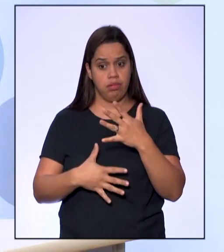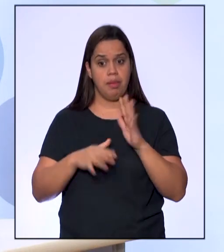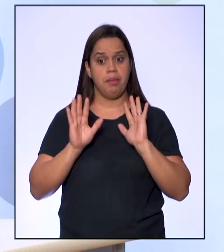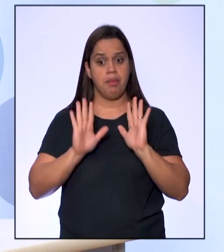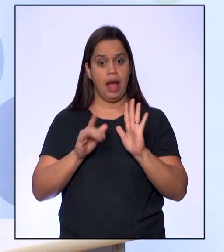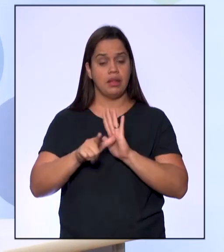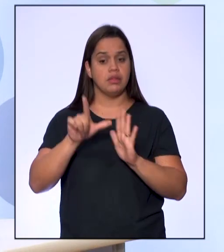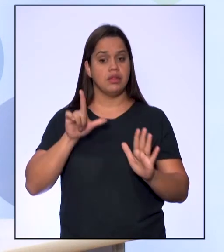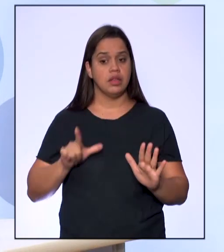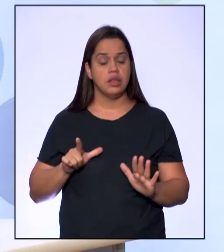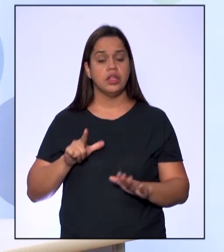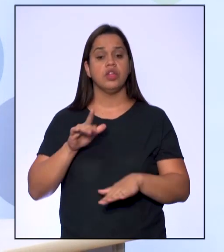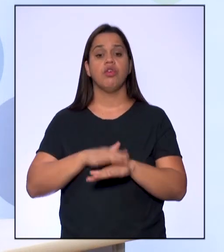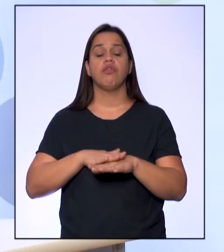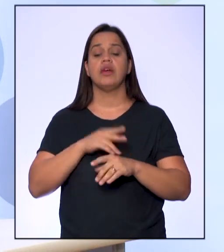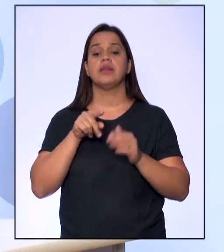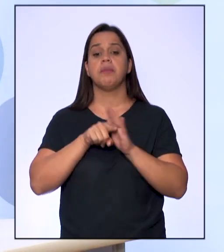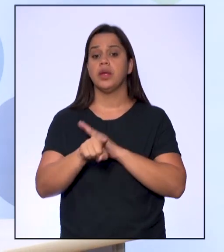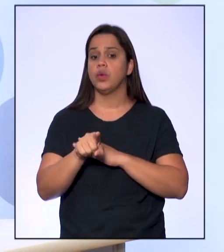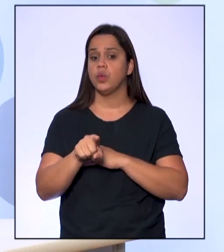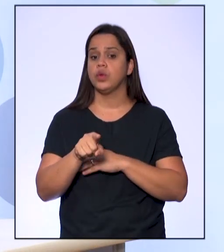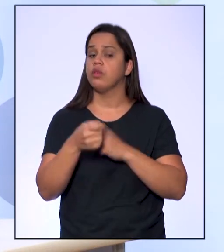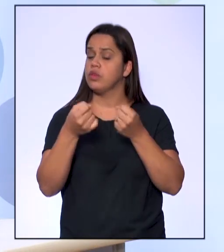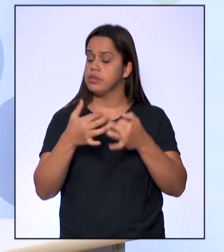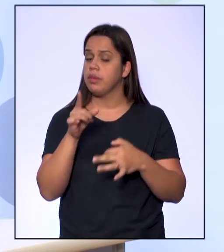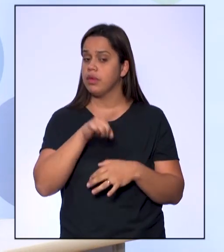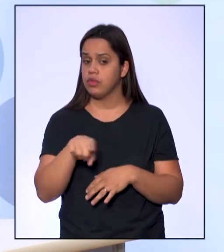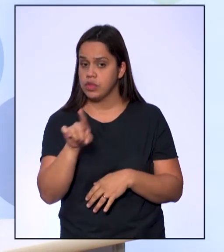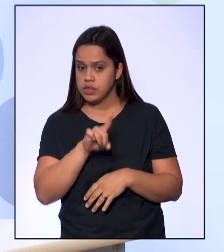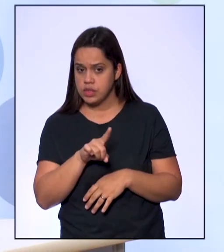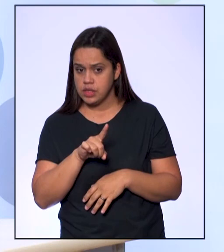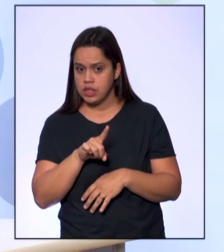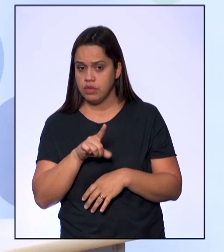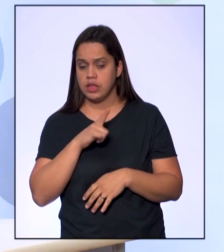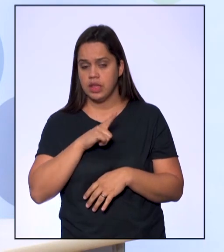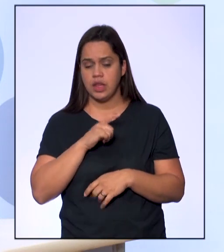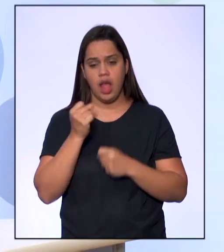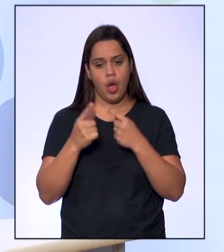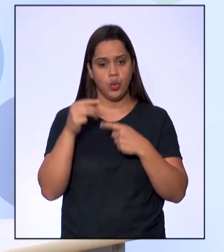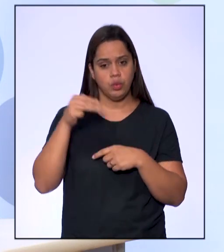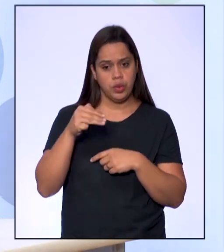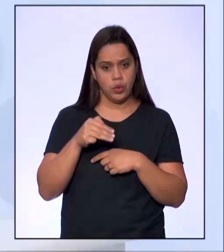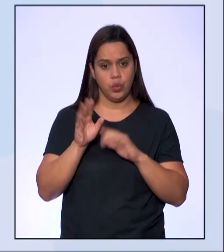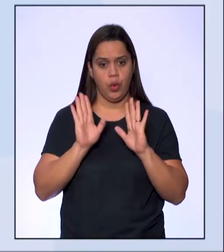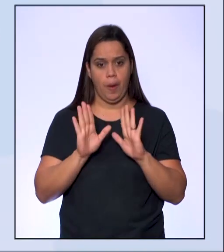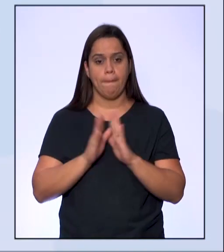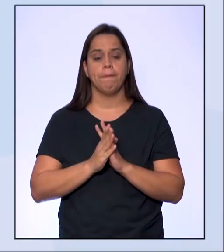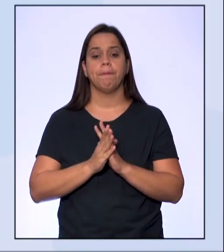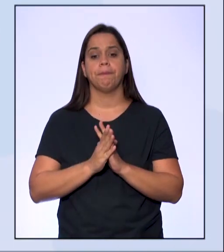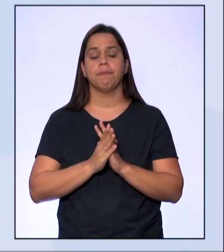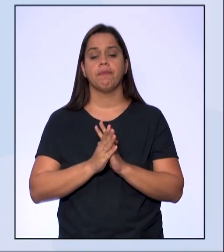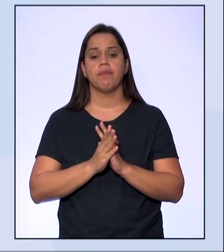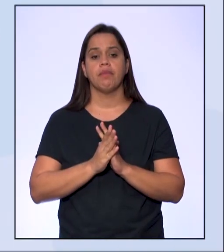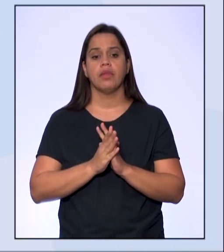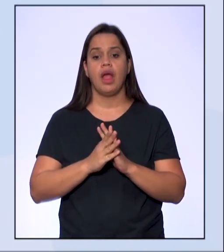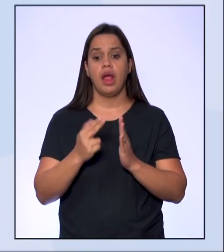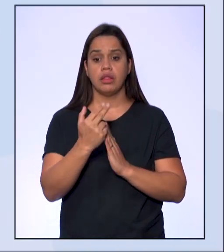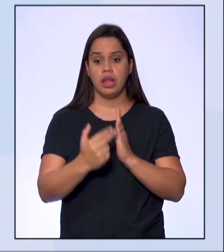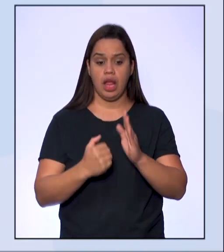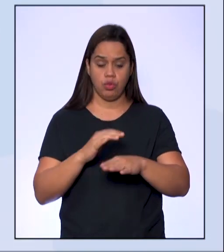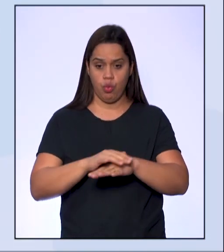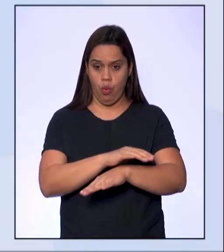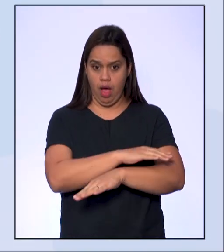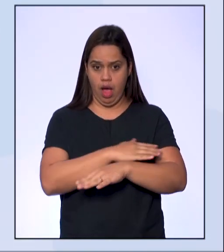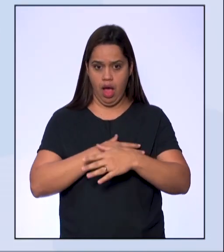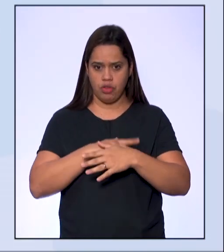fazer as perguntas e vou explicar. Vocês terão aí alguns minutinhos, tá bom? Então, a tatuagem está ligada à